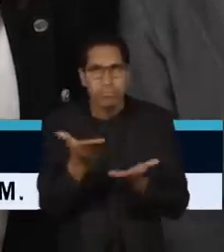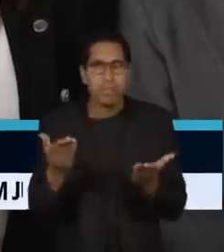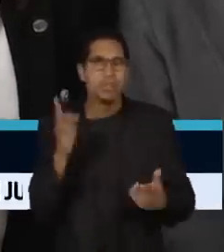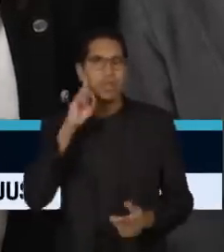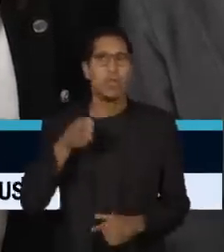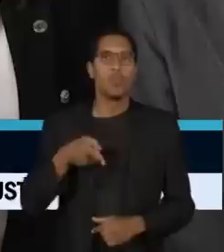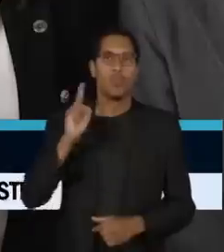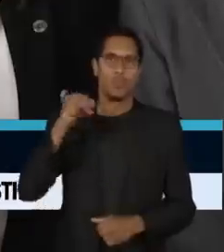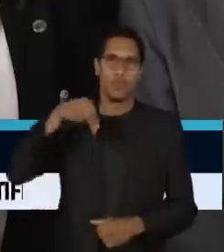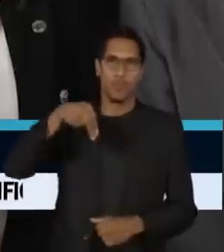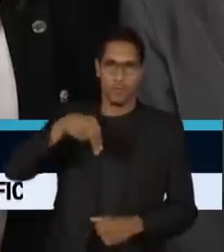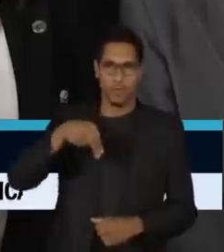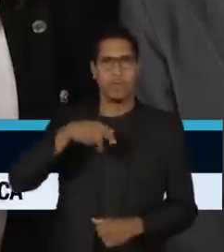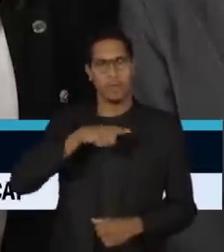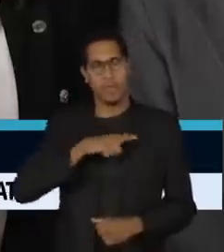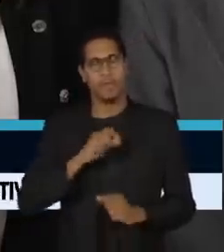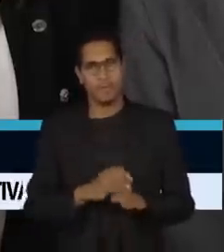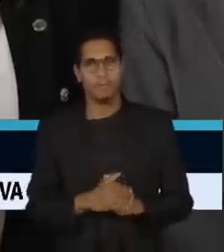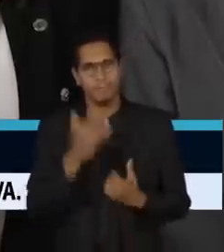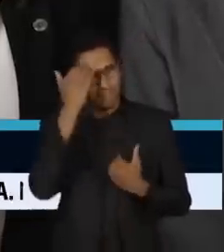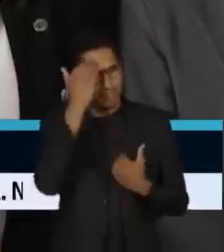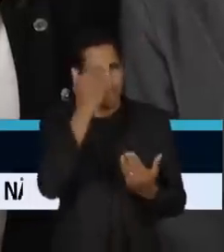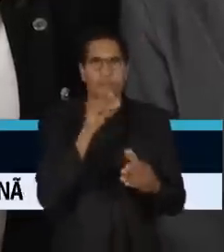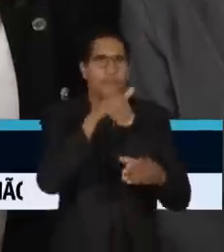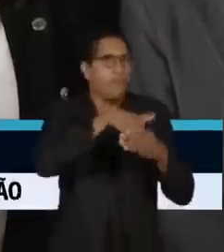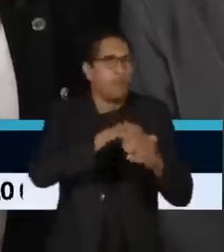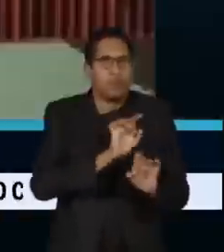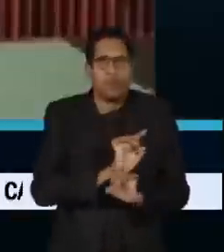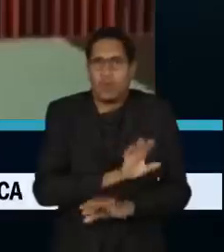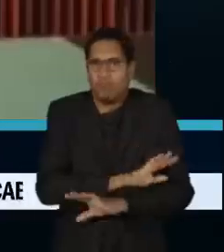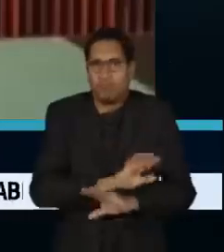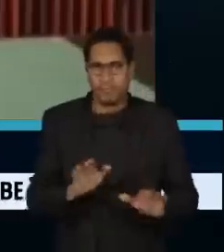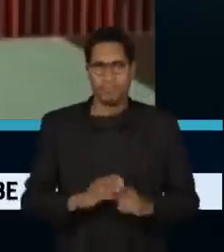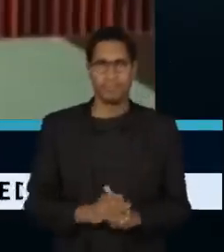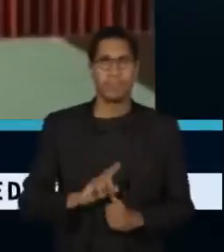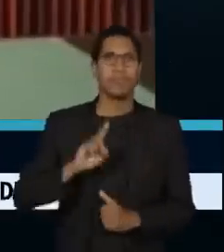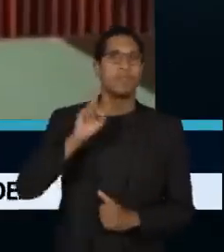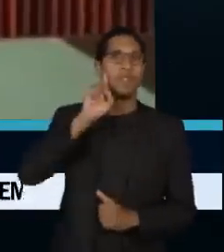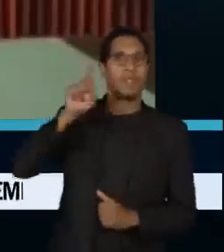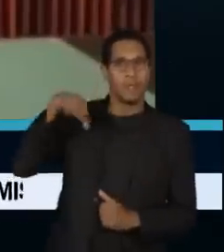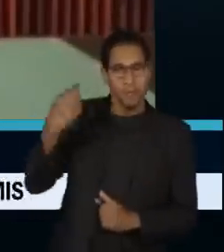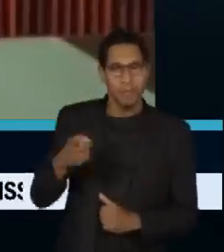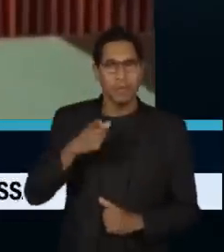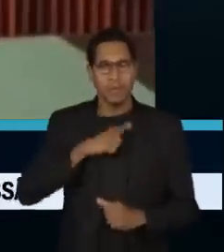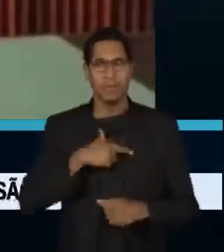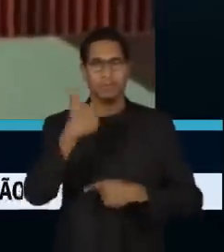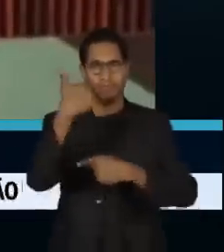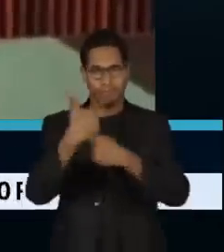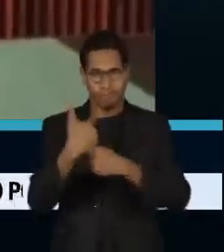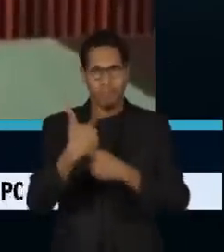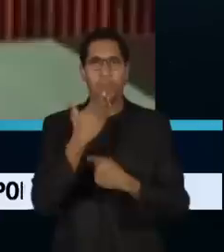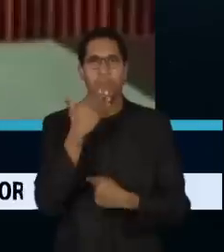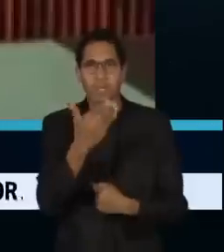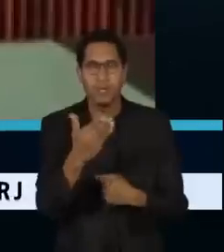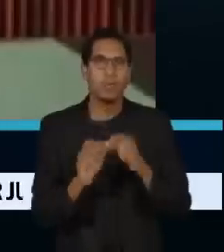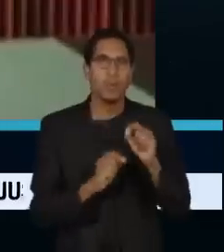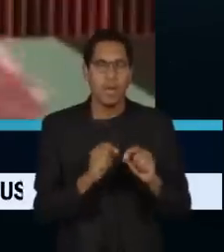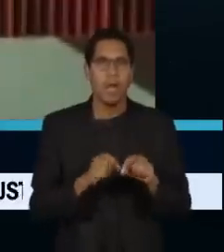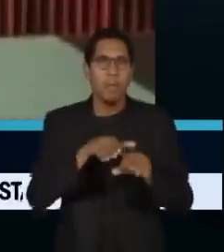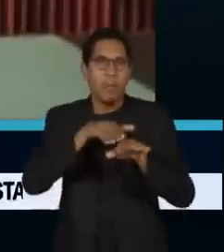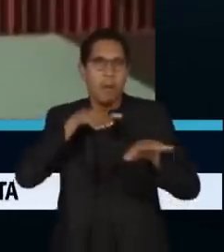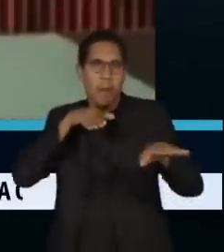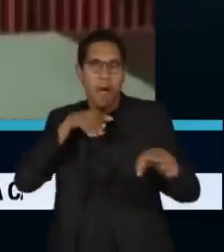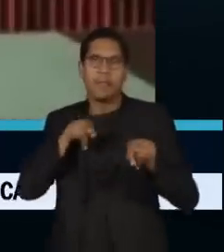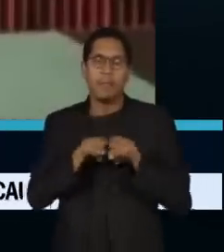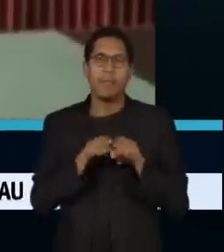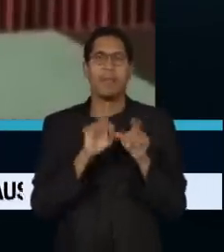de novembro, quando se limitou a agradecer os votos recebidos. No dia seguinte, fez um vídeo pedindo o desbloqueio das estradas.